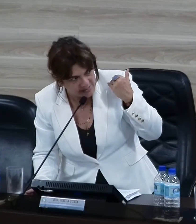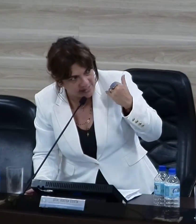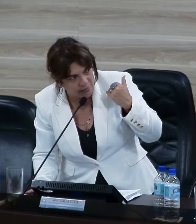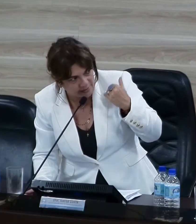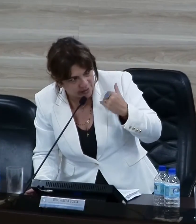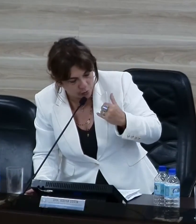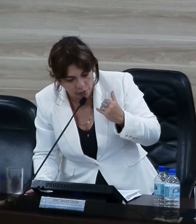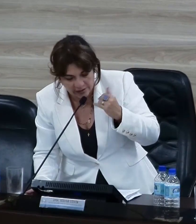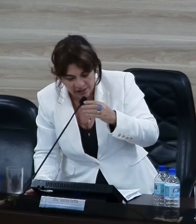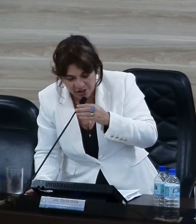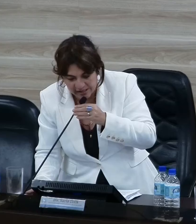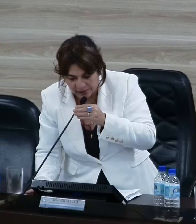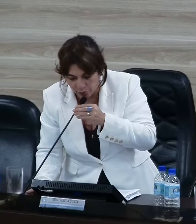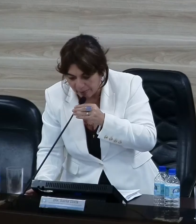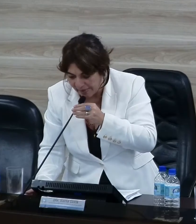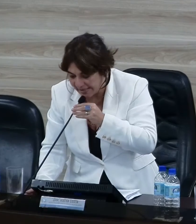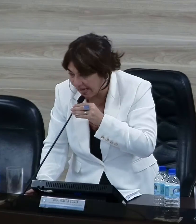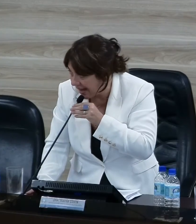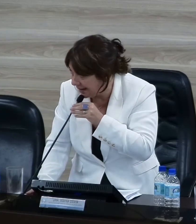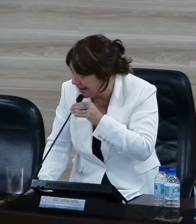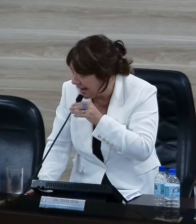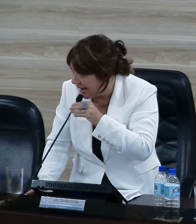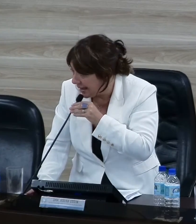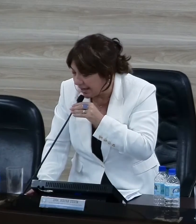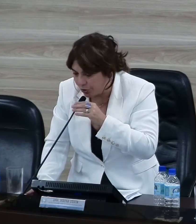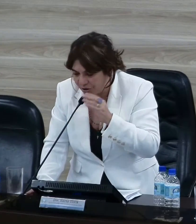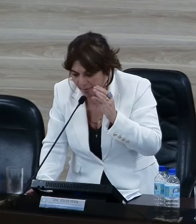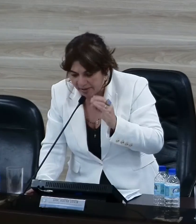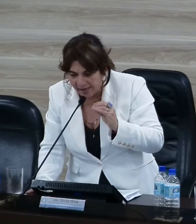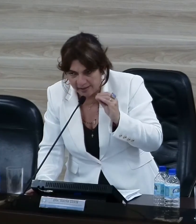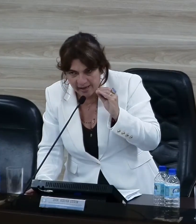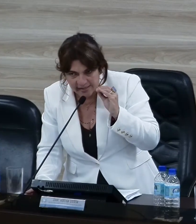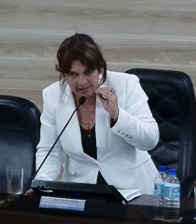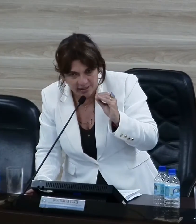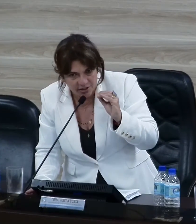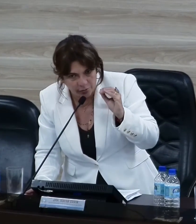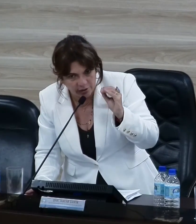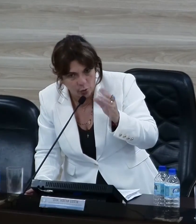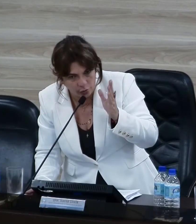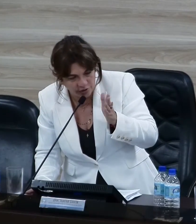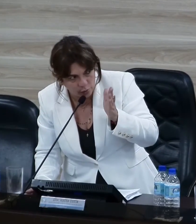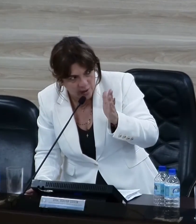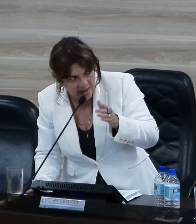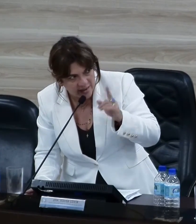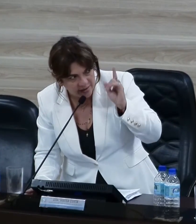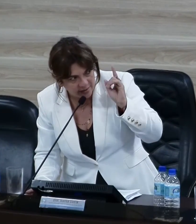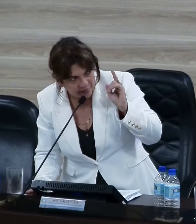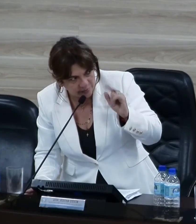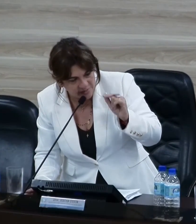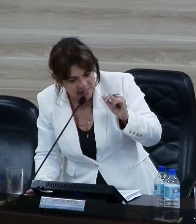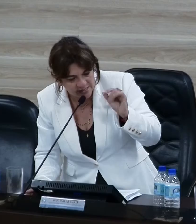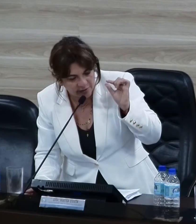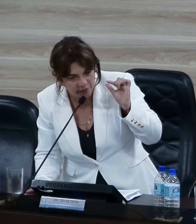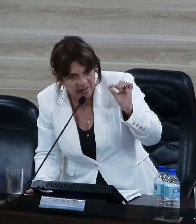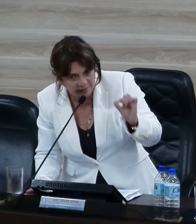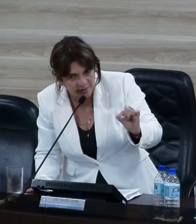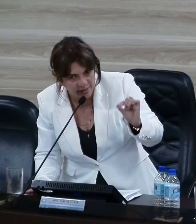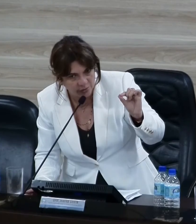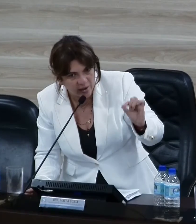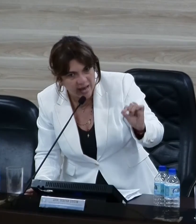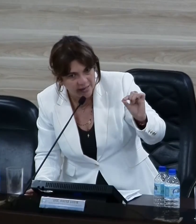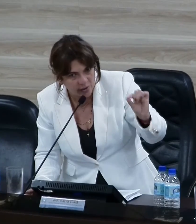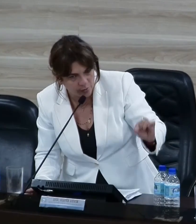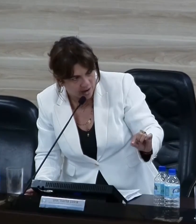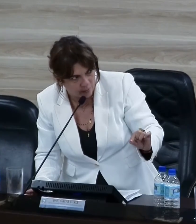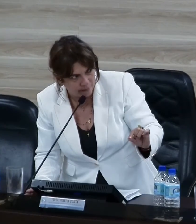da comissão anterior, da legislatura passada, que era justamente essa questão de continuar, vamos dizer assim,